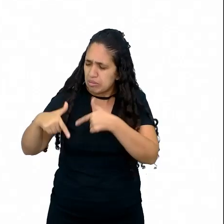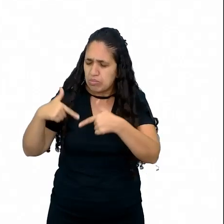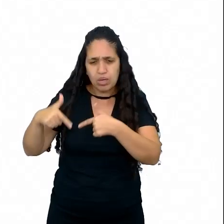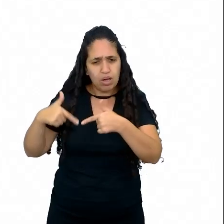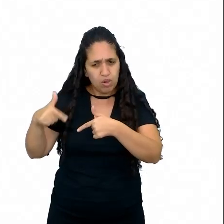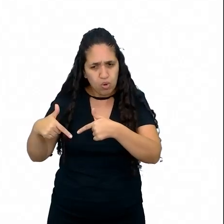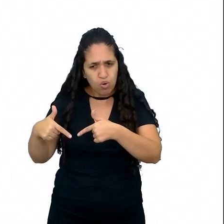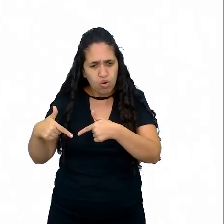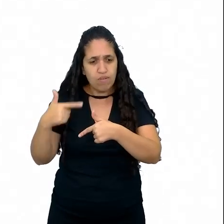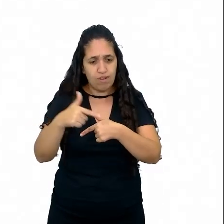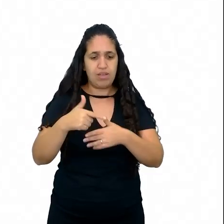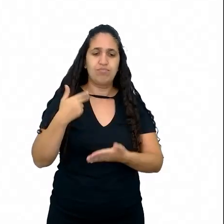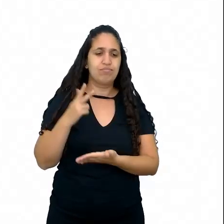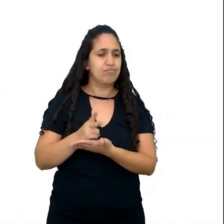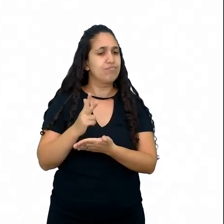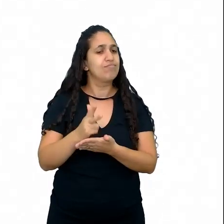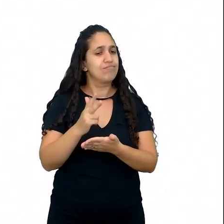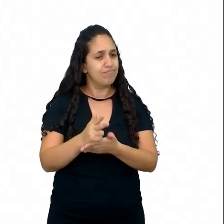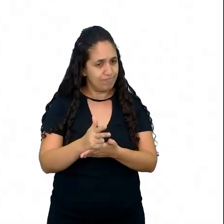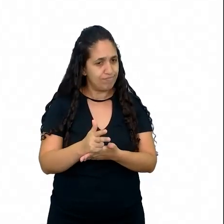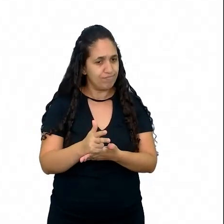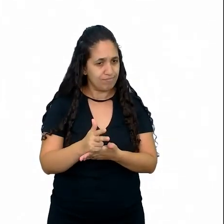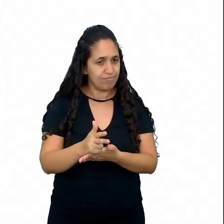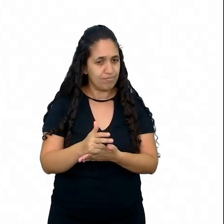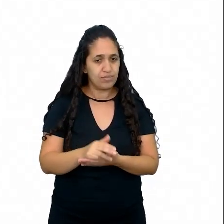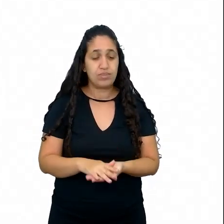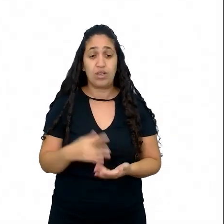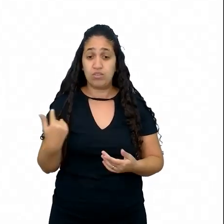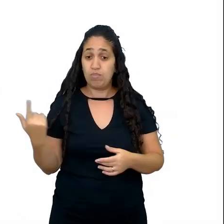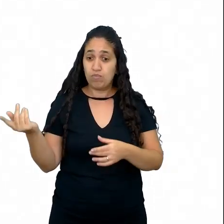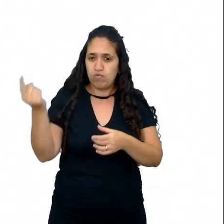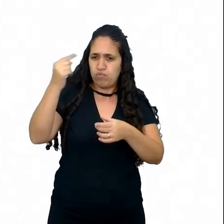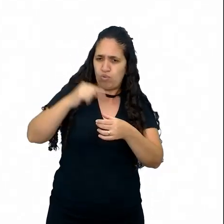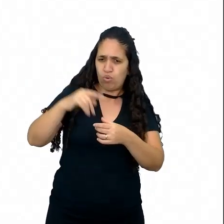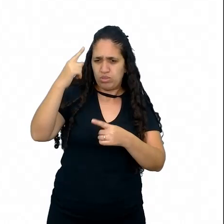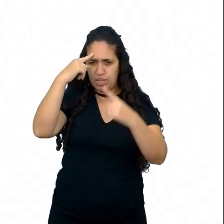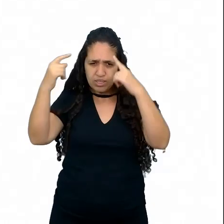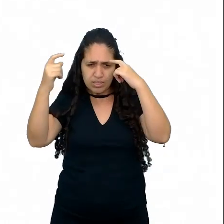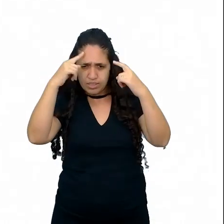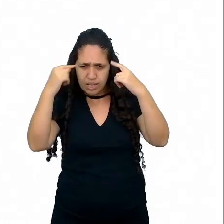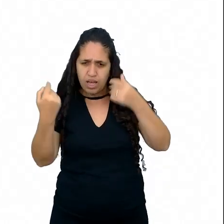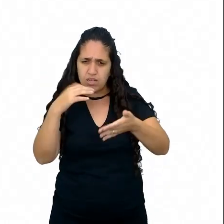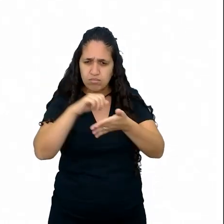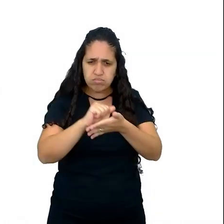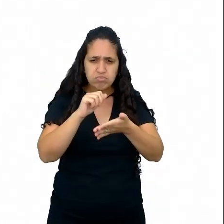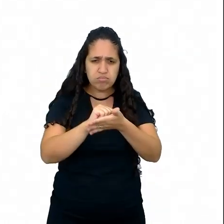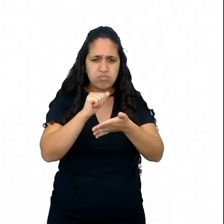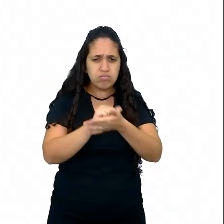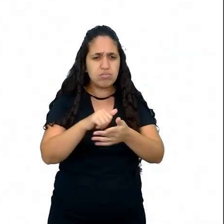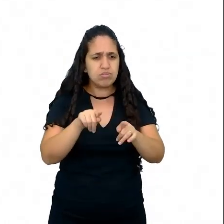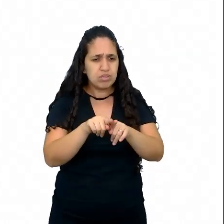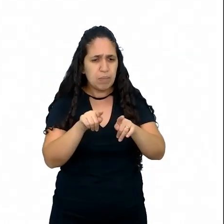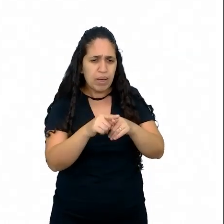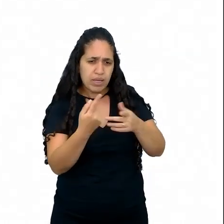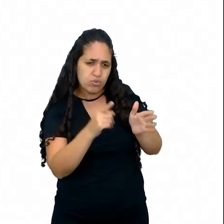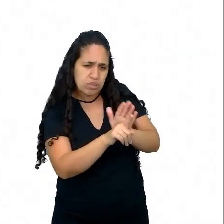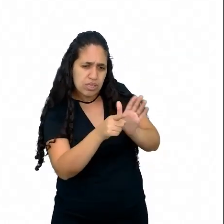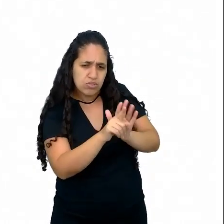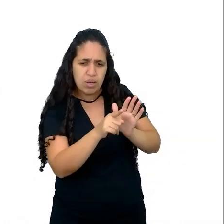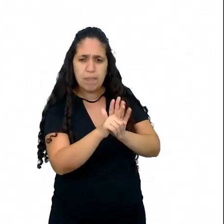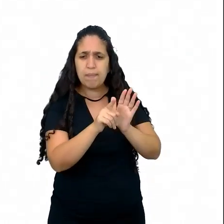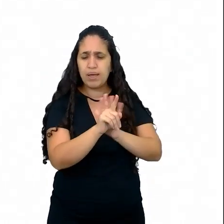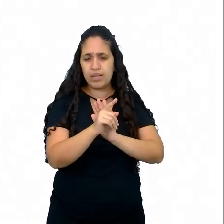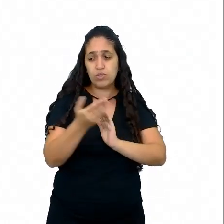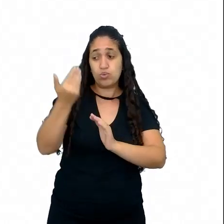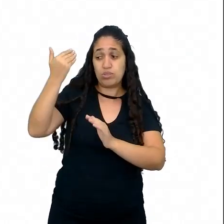chegar e vai dar o quê? Continuidade a essa ATPC. Nós vamos retomar as ideias registradas e os encaminhamentos, questionamentos que surgiram na